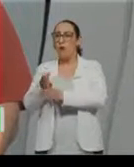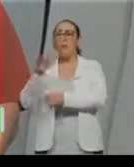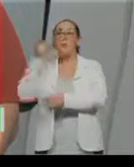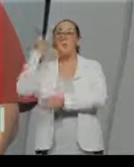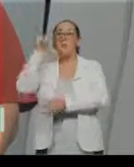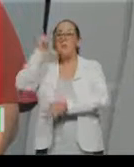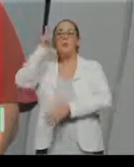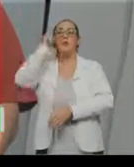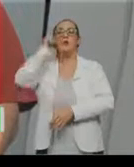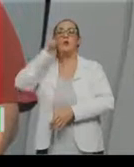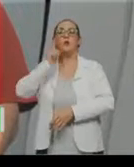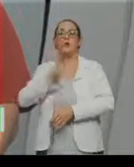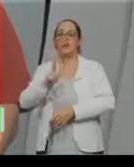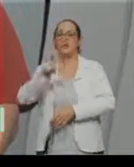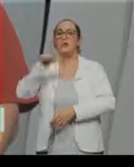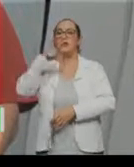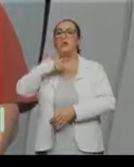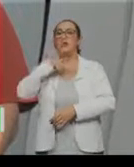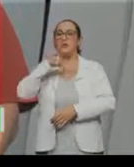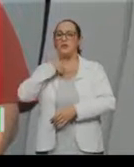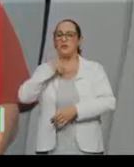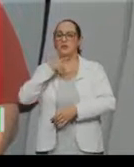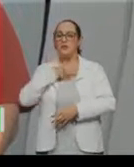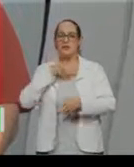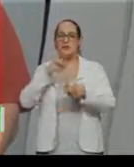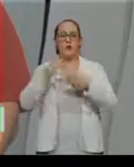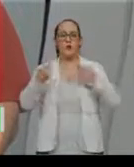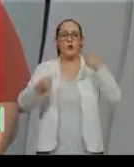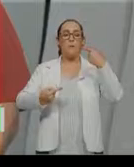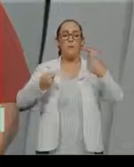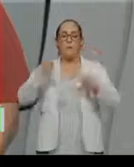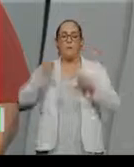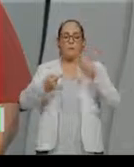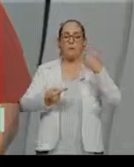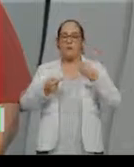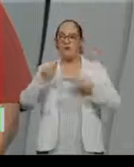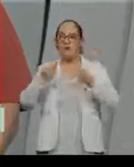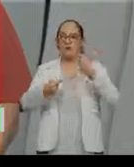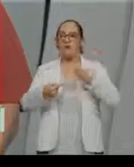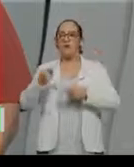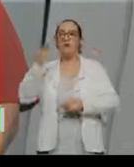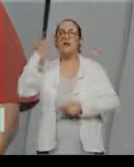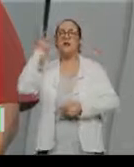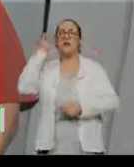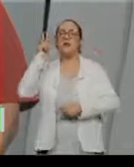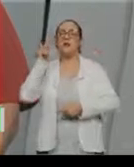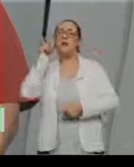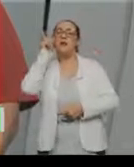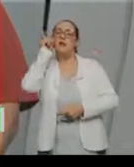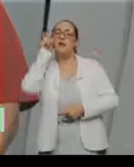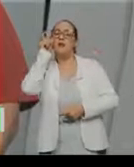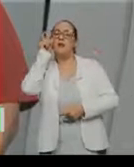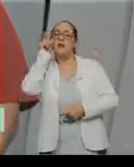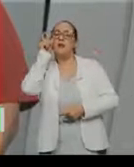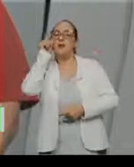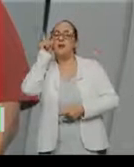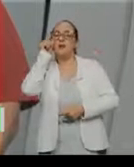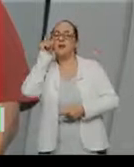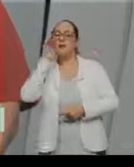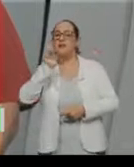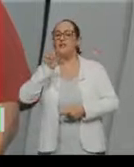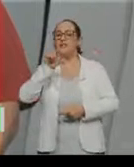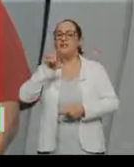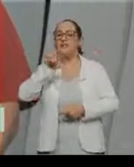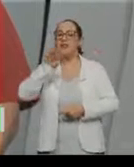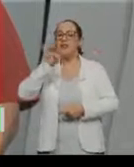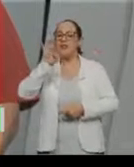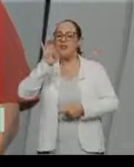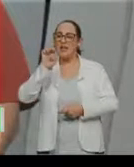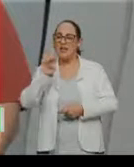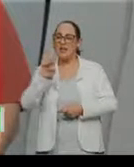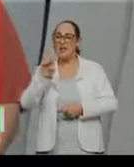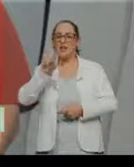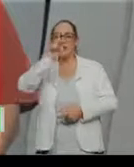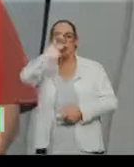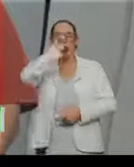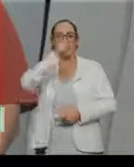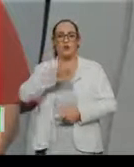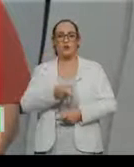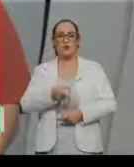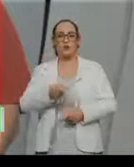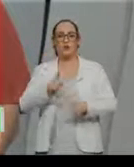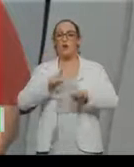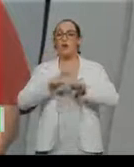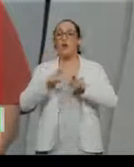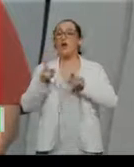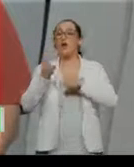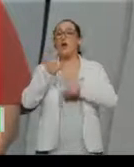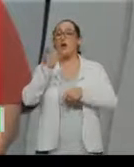ações políticas voltadas aos interesses particulares de uma elite dominante, sem ser